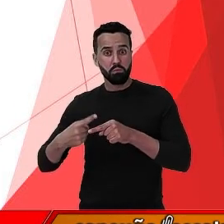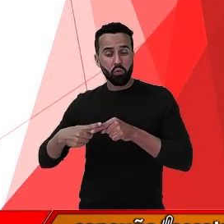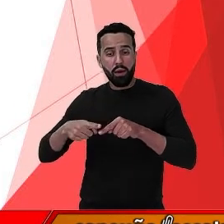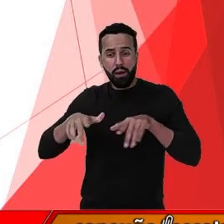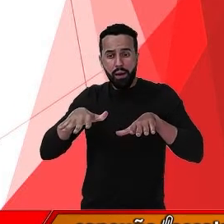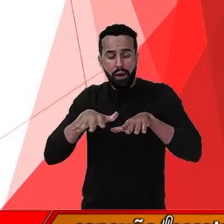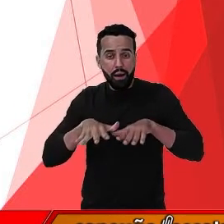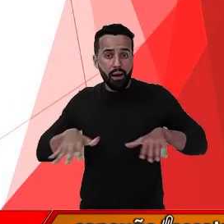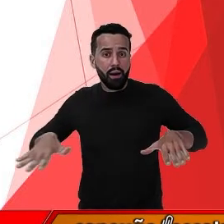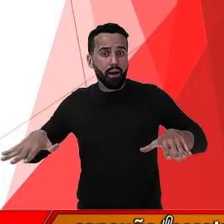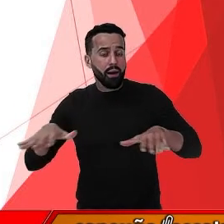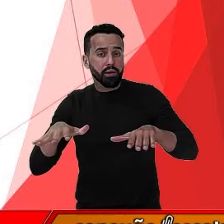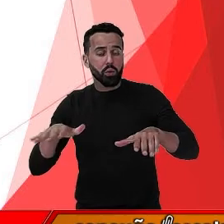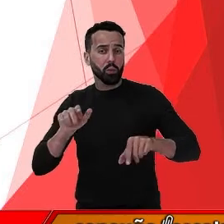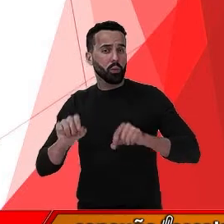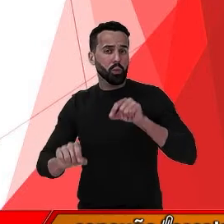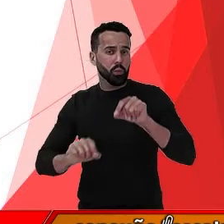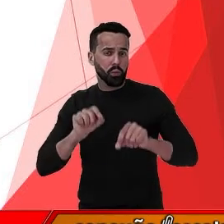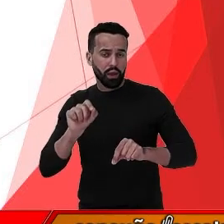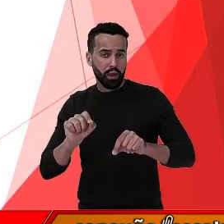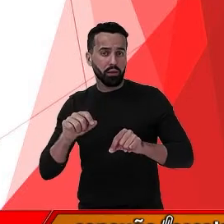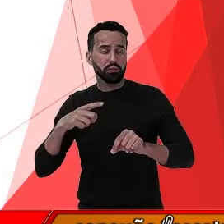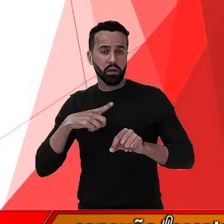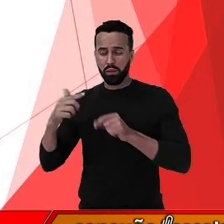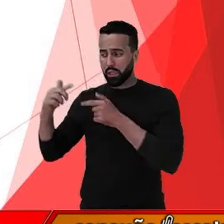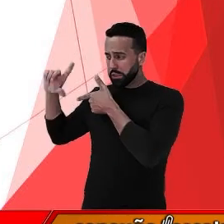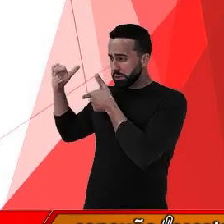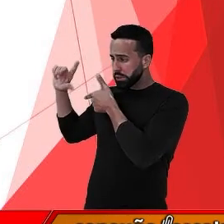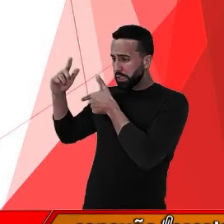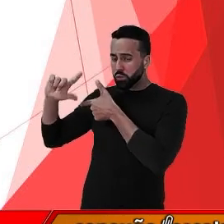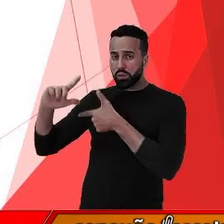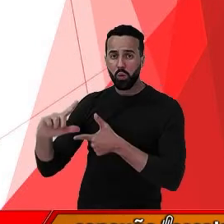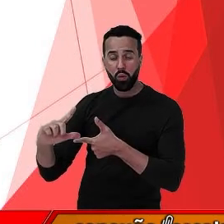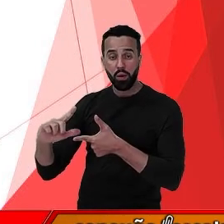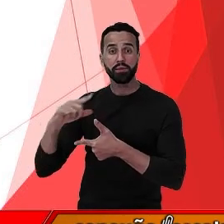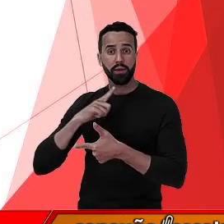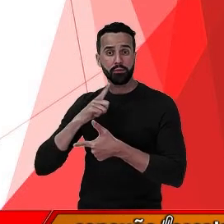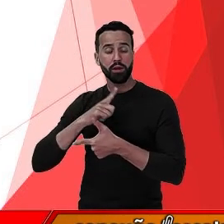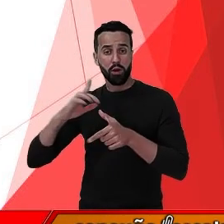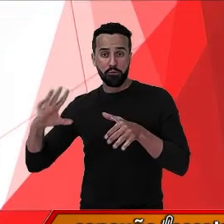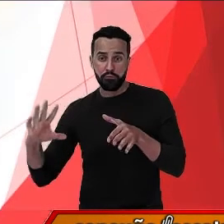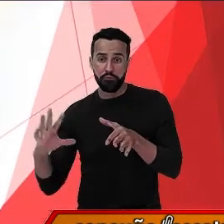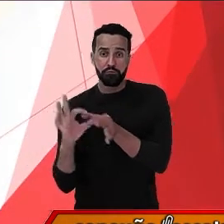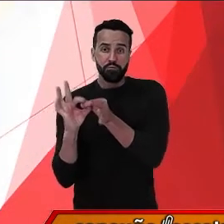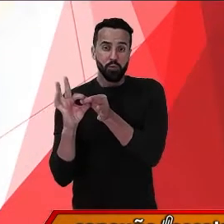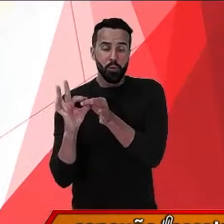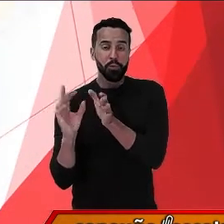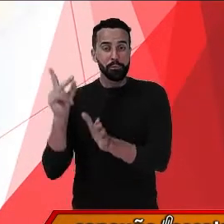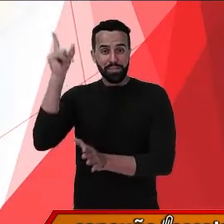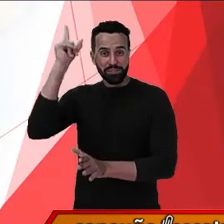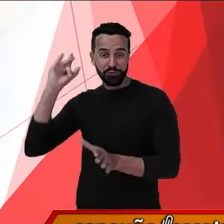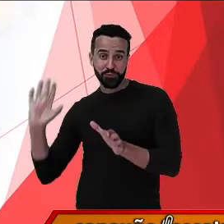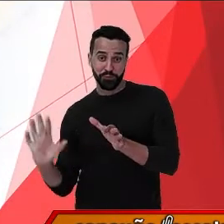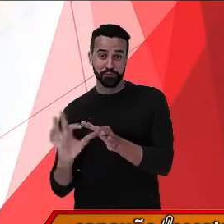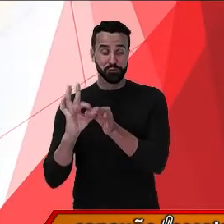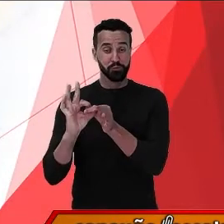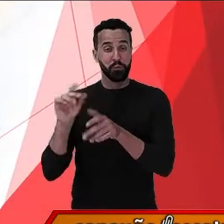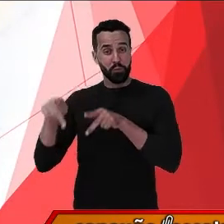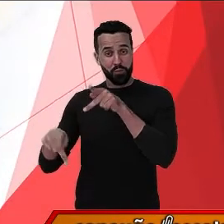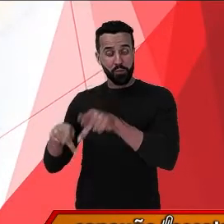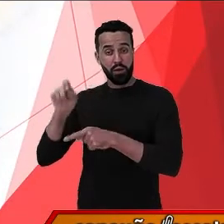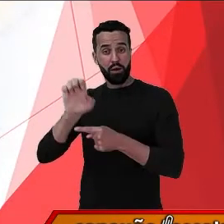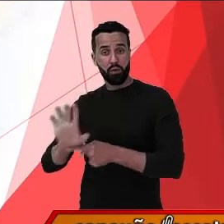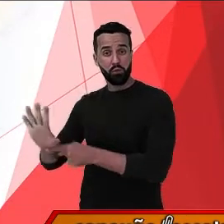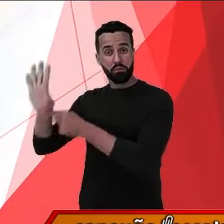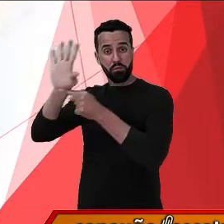áreas que tradicionalmente tiveram contato com o povo europeu. Então eram lugares que tinham portos aí, que recebiam